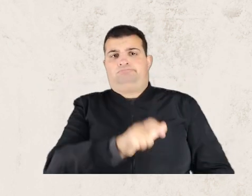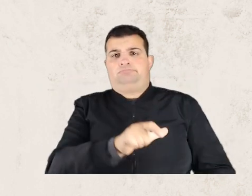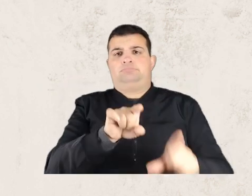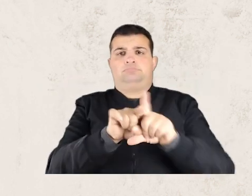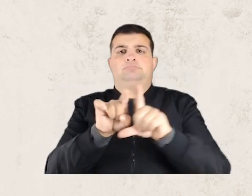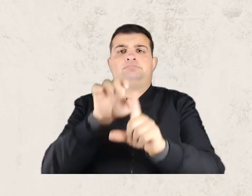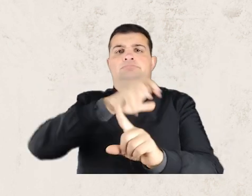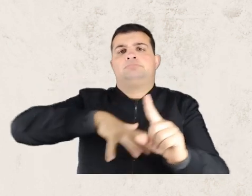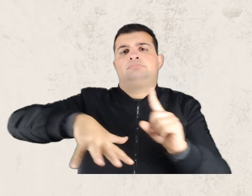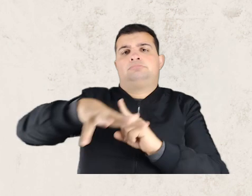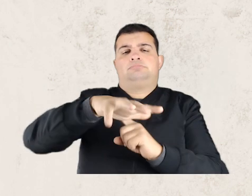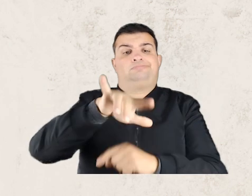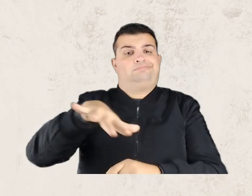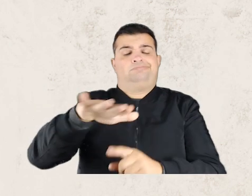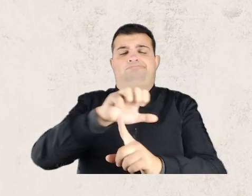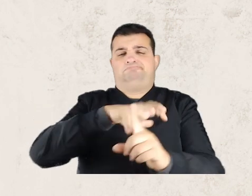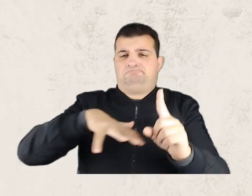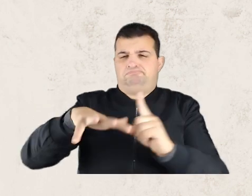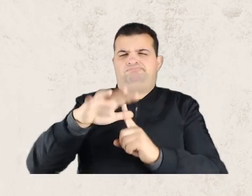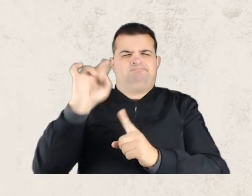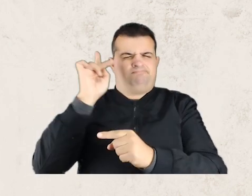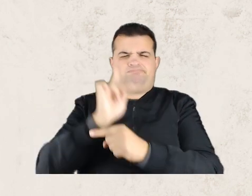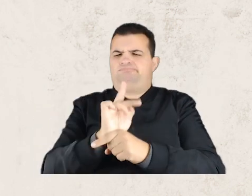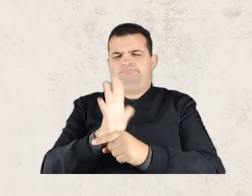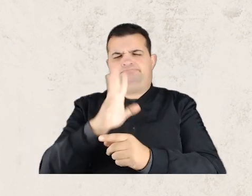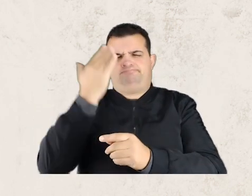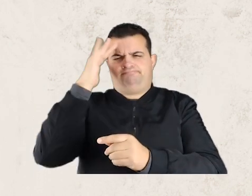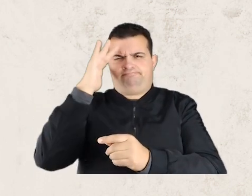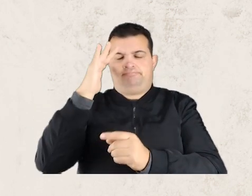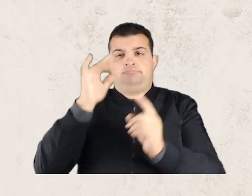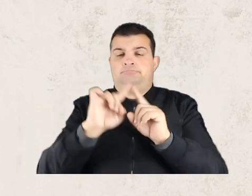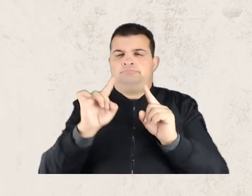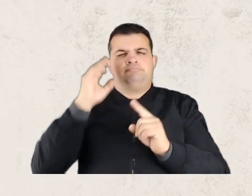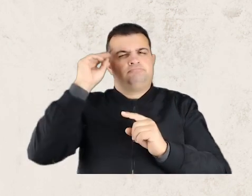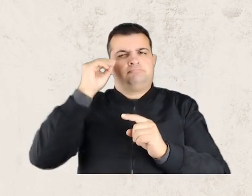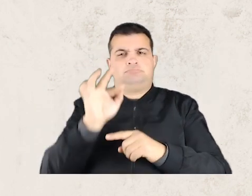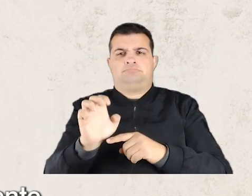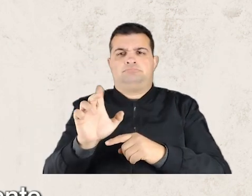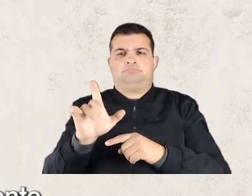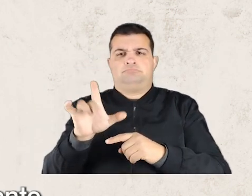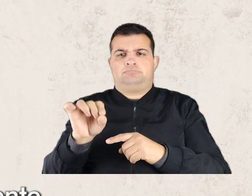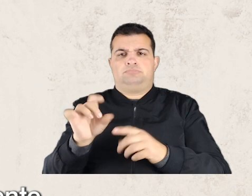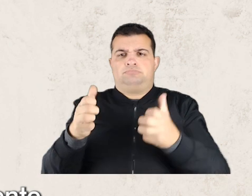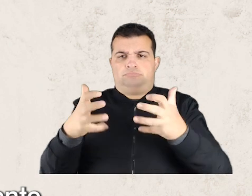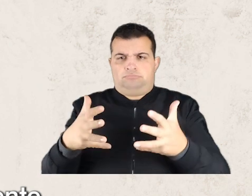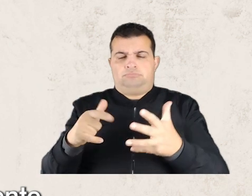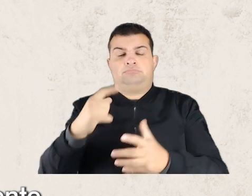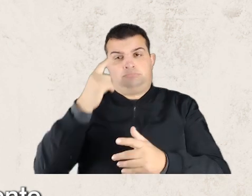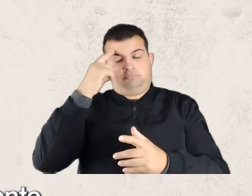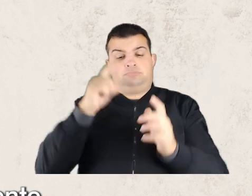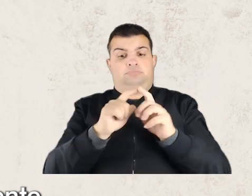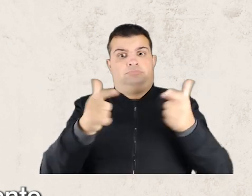livro O que é Psicologia Social, ela resume dizendo que é uma área que estuda a relação essencial entre o indivíduo